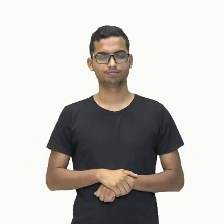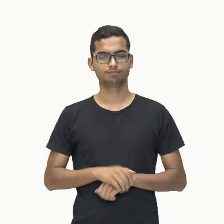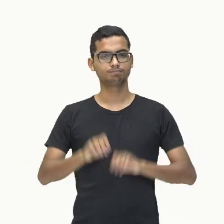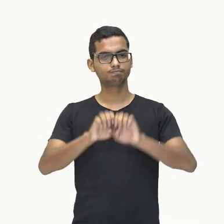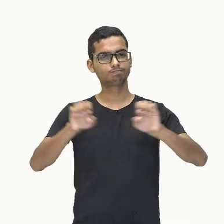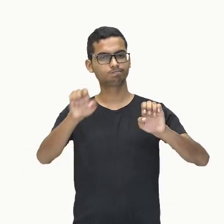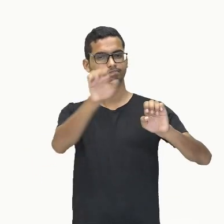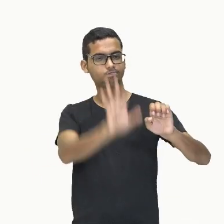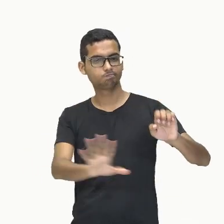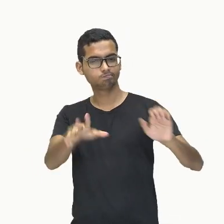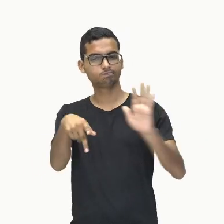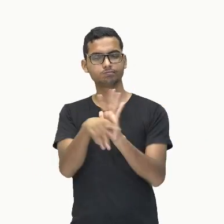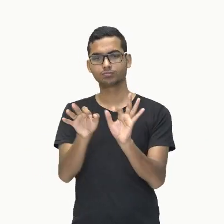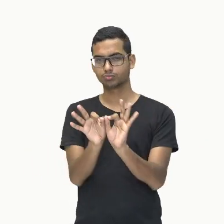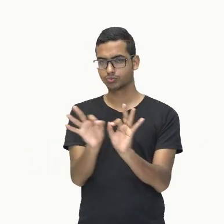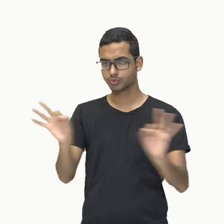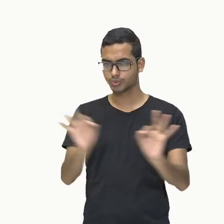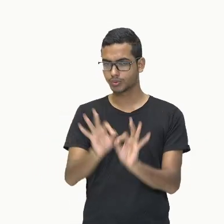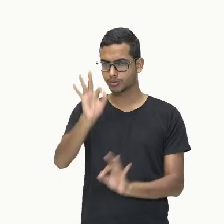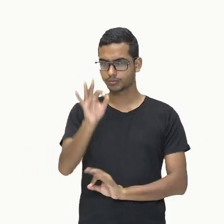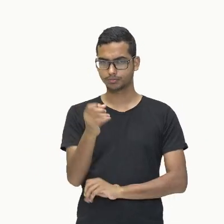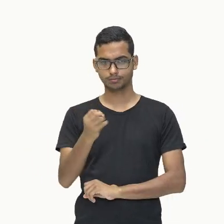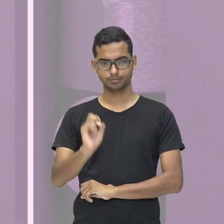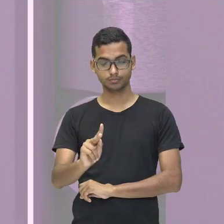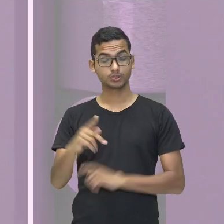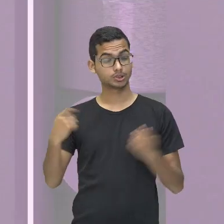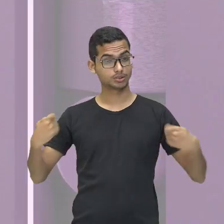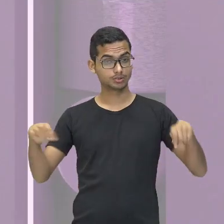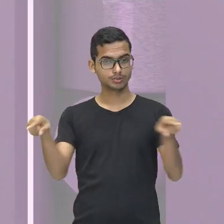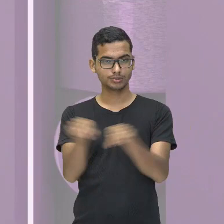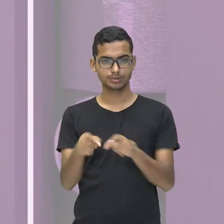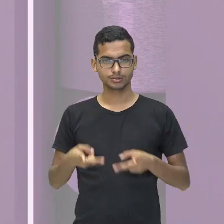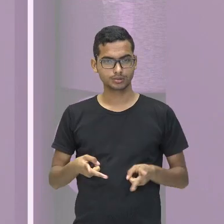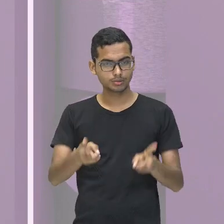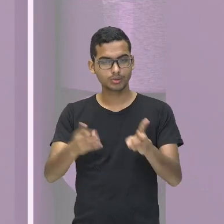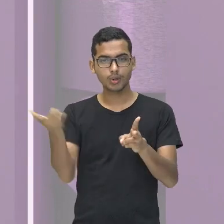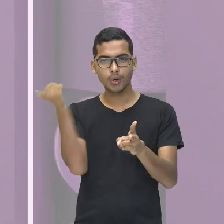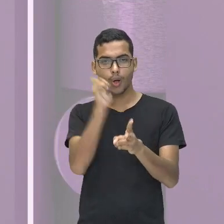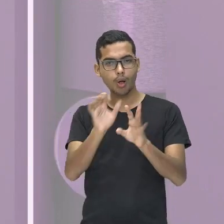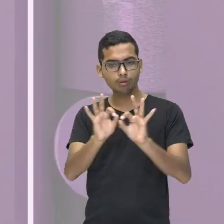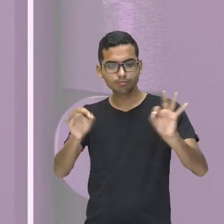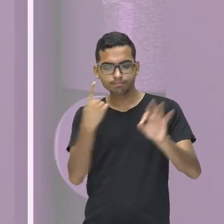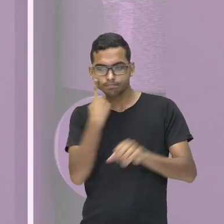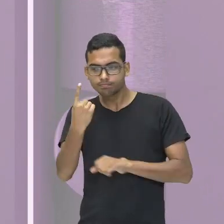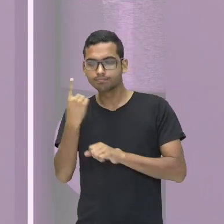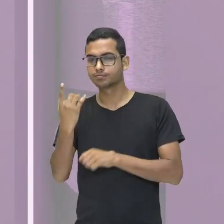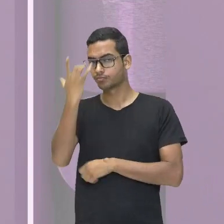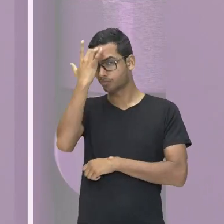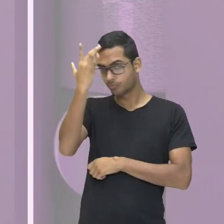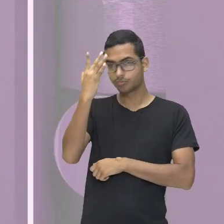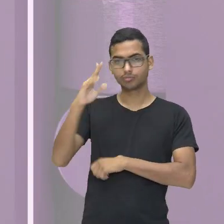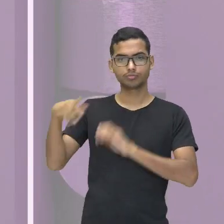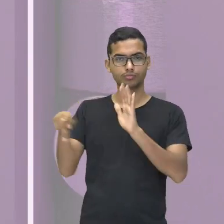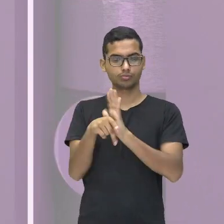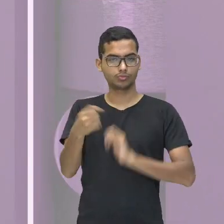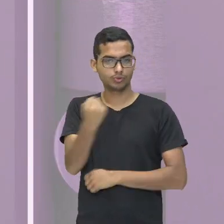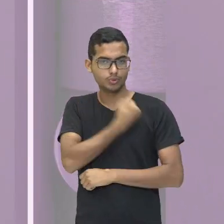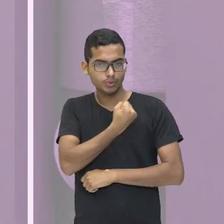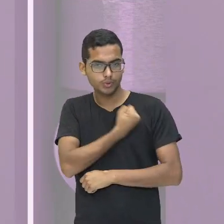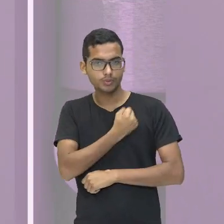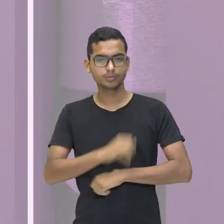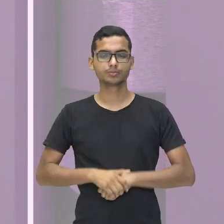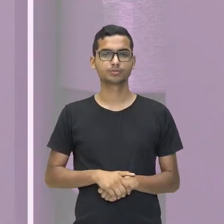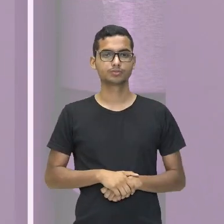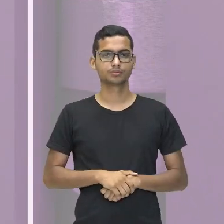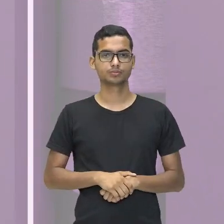gerais, né, da reta. Tá? É necessário que ela esteja nesse formato para a gente identificar com mais facilidade os nossos coeficientes, tá bom?